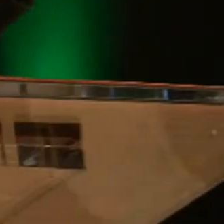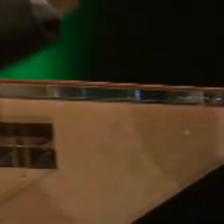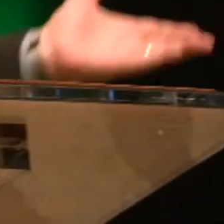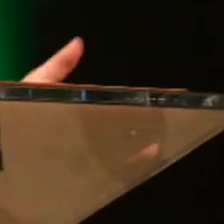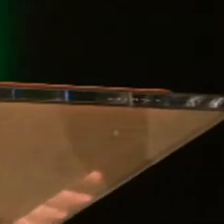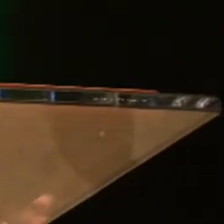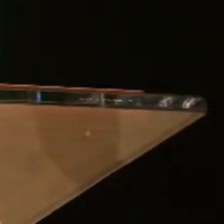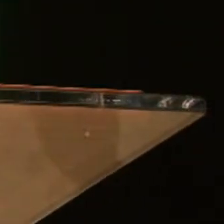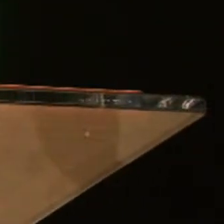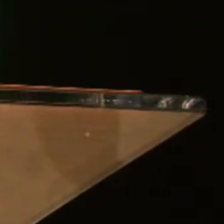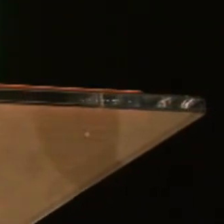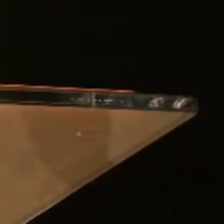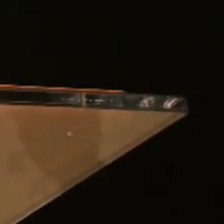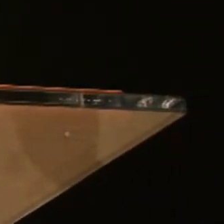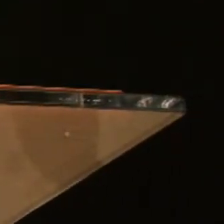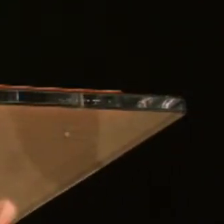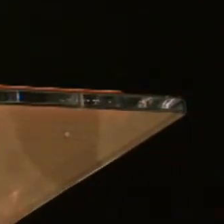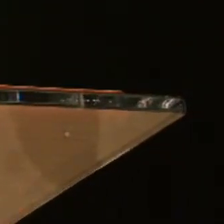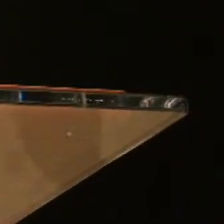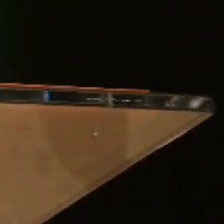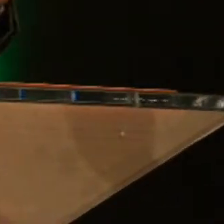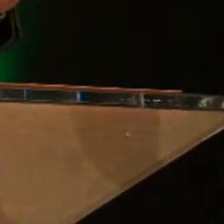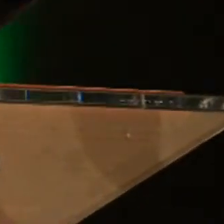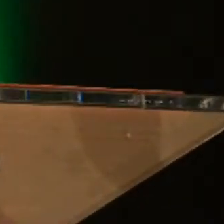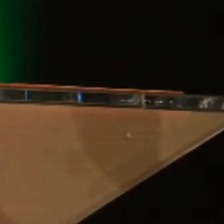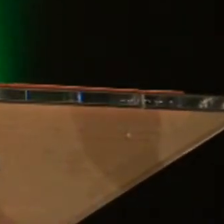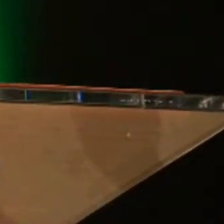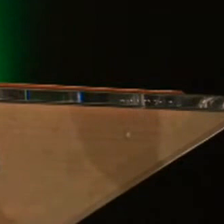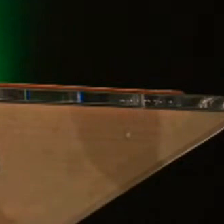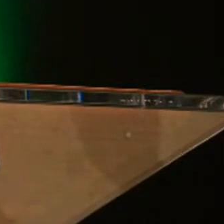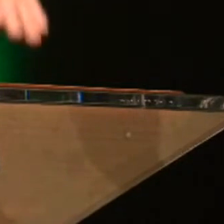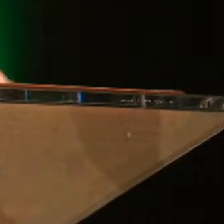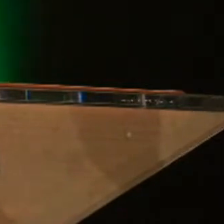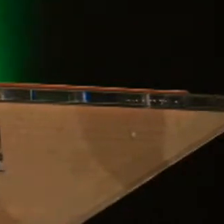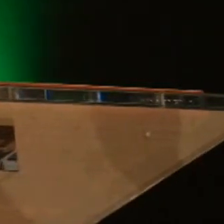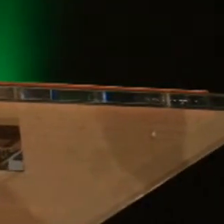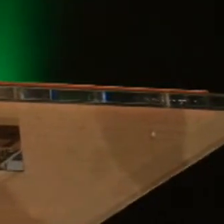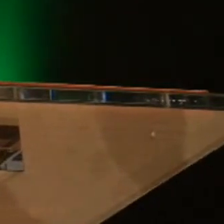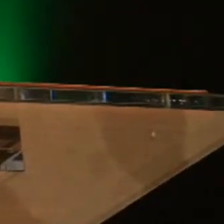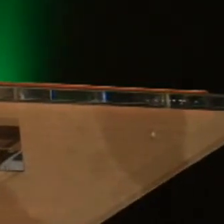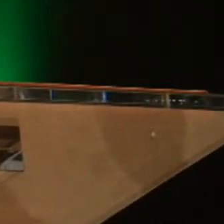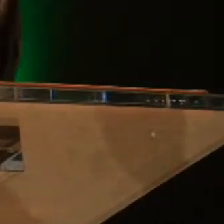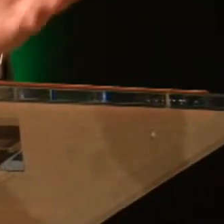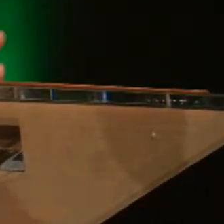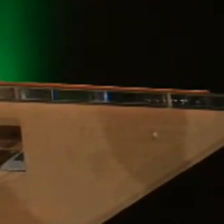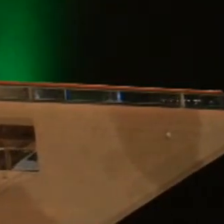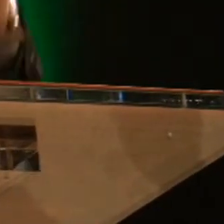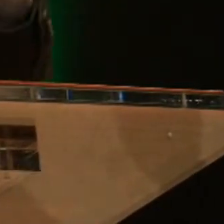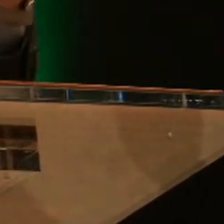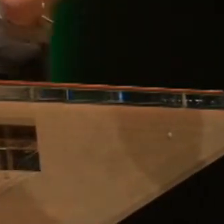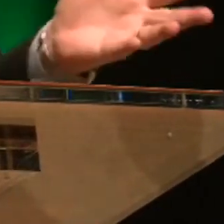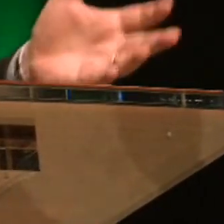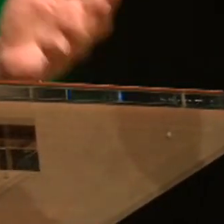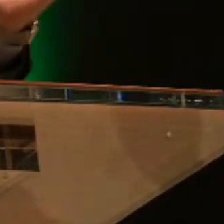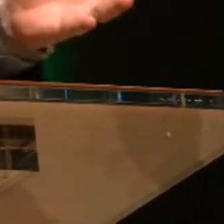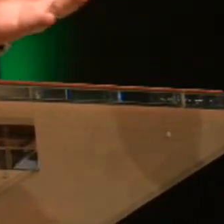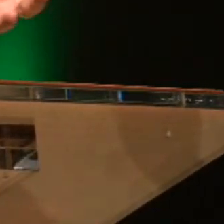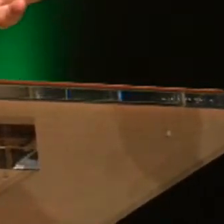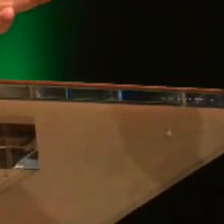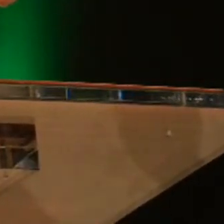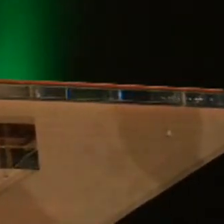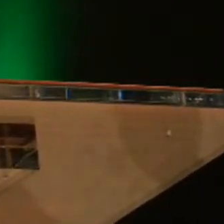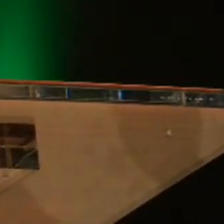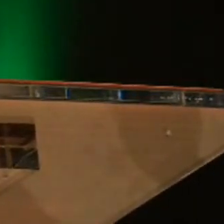não conheciam o seu pai. Estou vendo, um deles está aqui, não é? Não conhecia o Senhor. Começaram a orar: